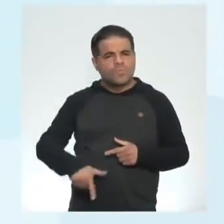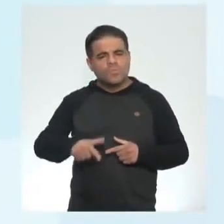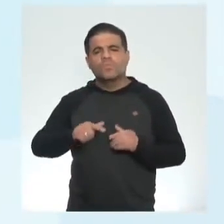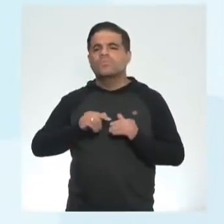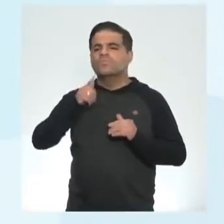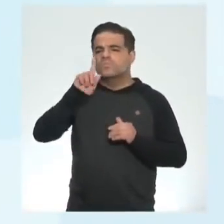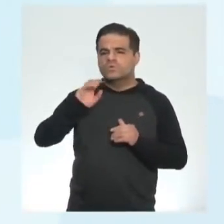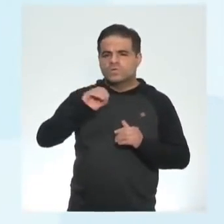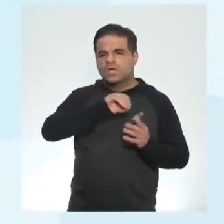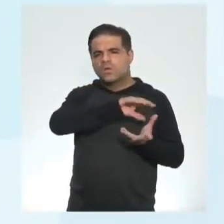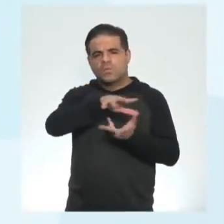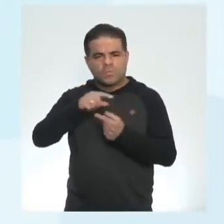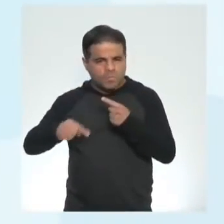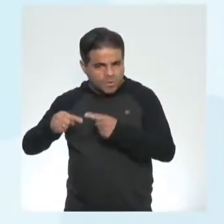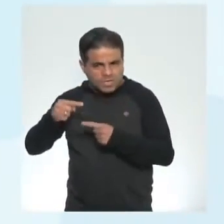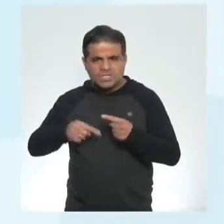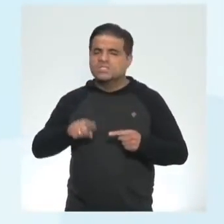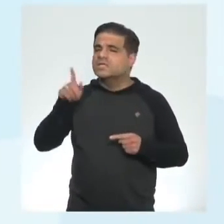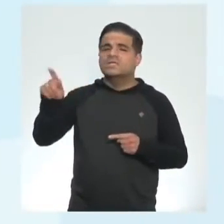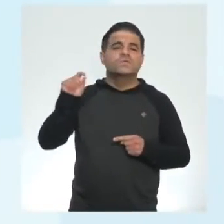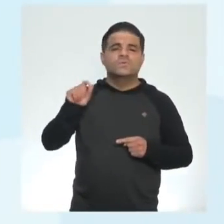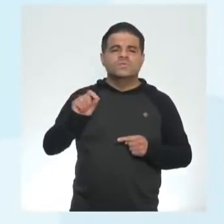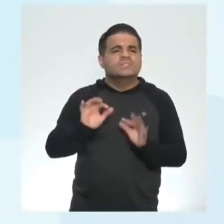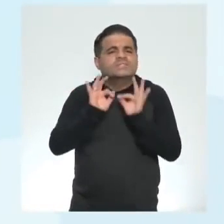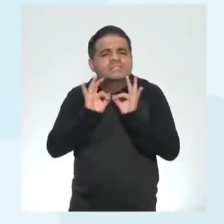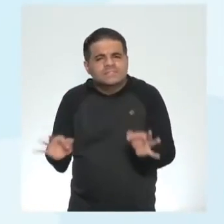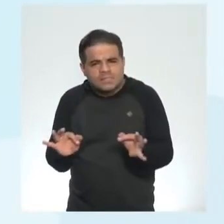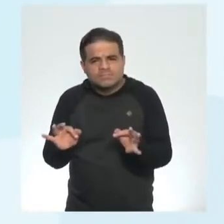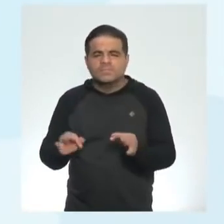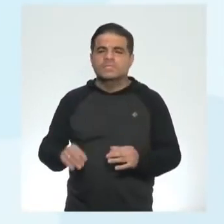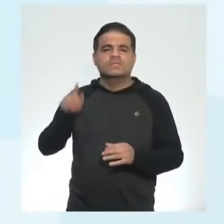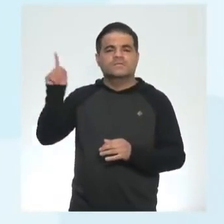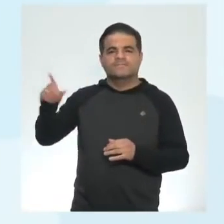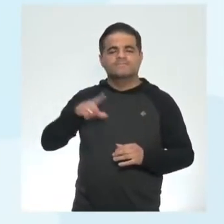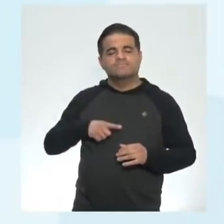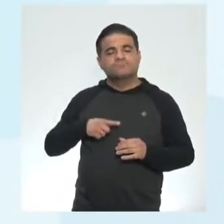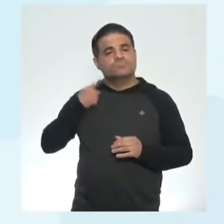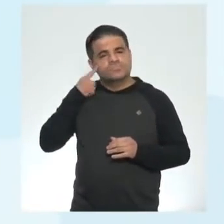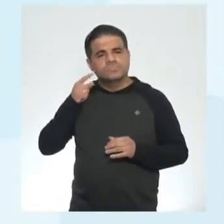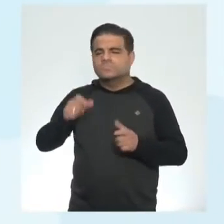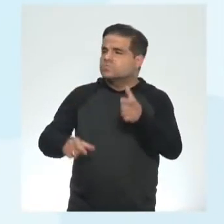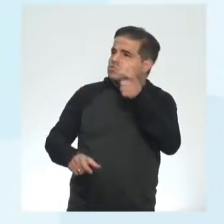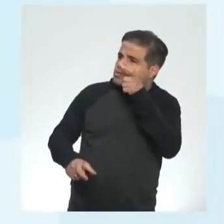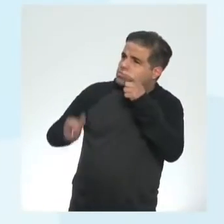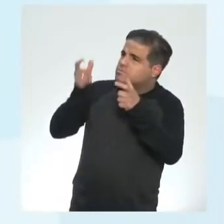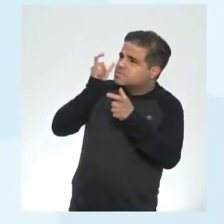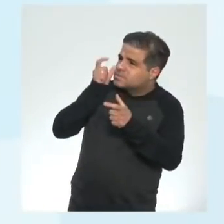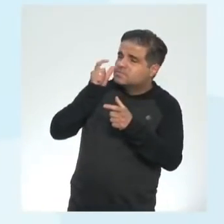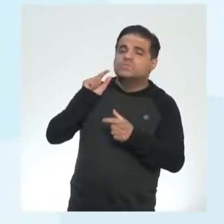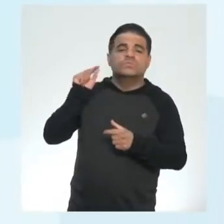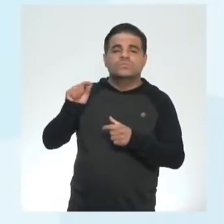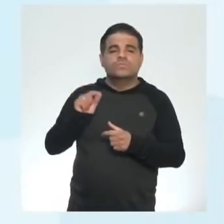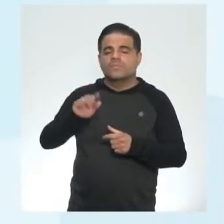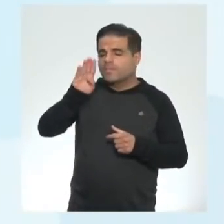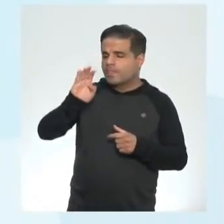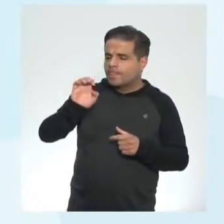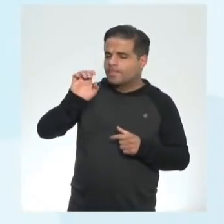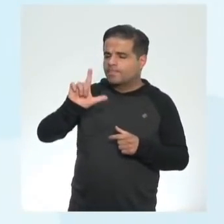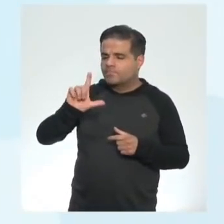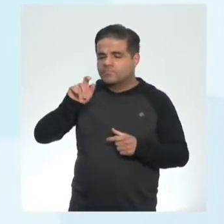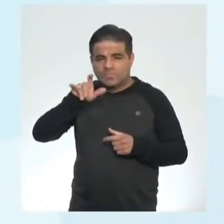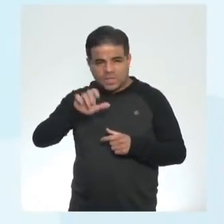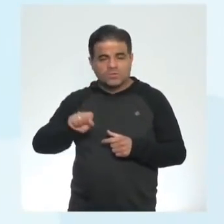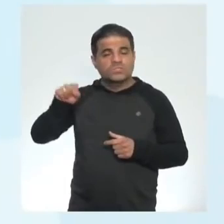mapa geopolítico, mas esse mapa aqui é simples, porque nós estamos observando aqui, da Bélgica